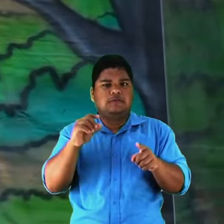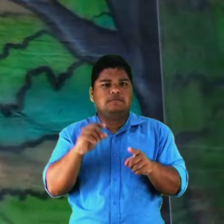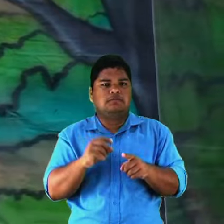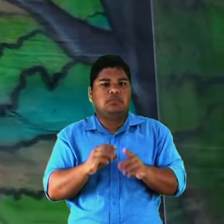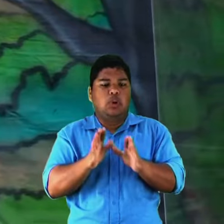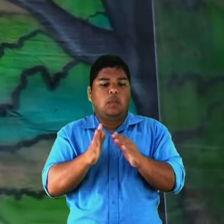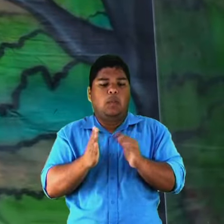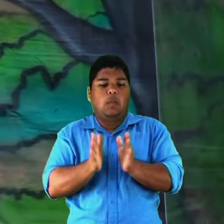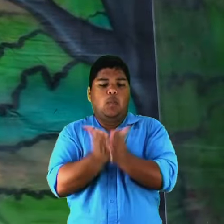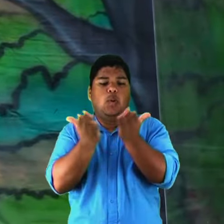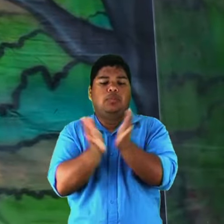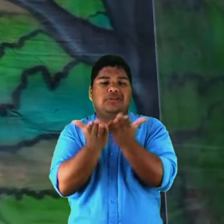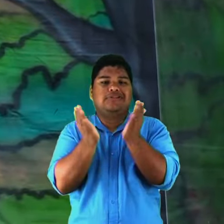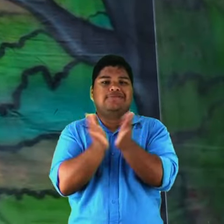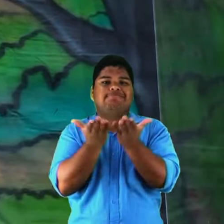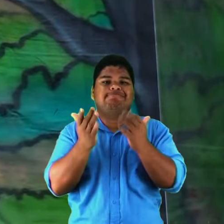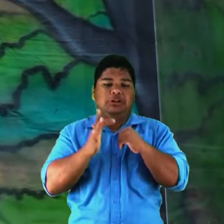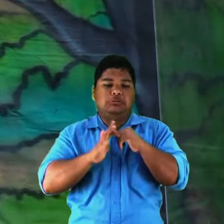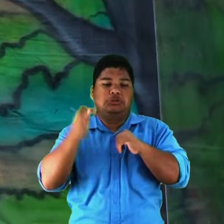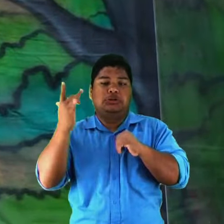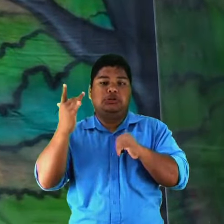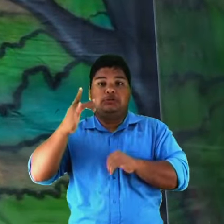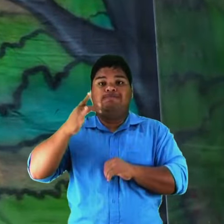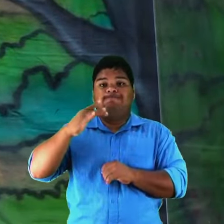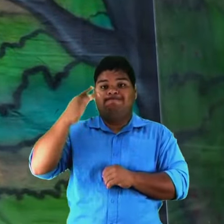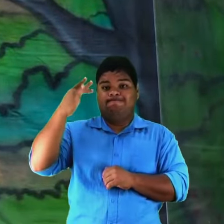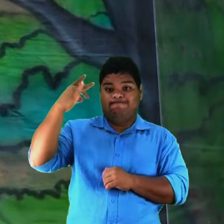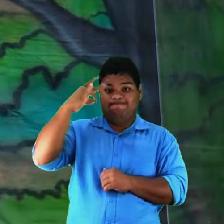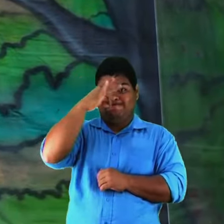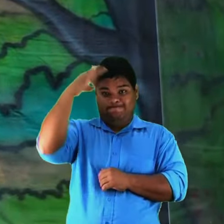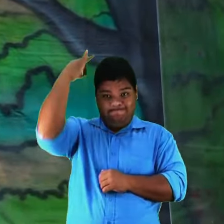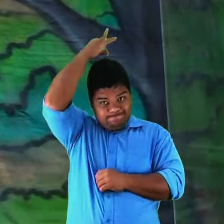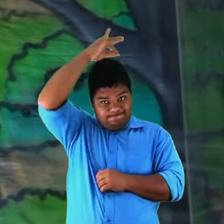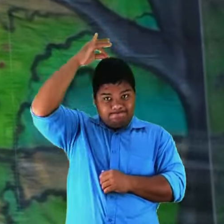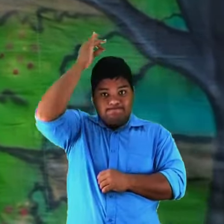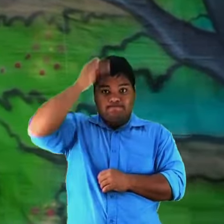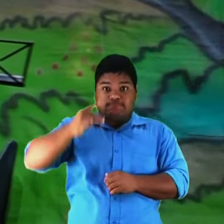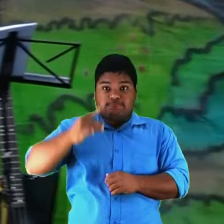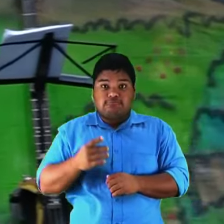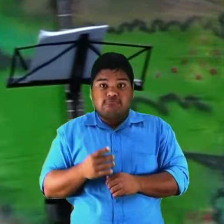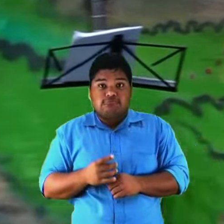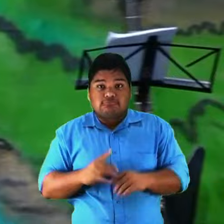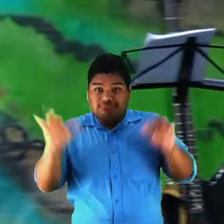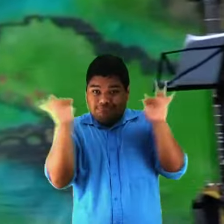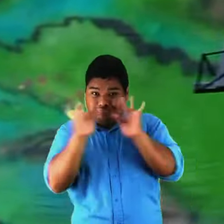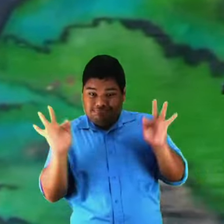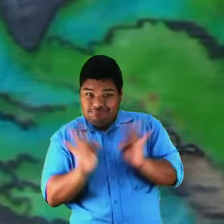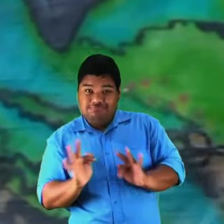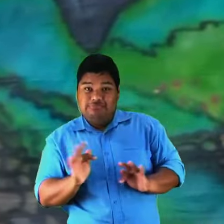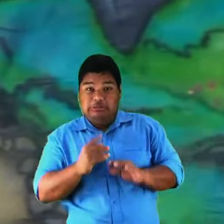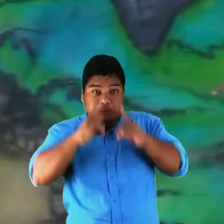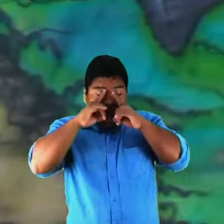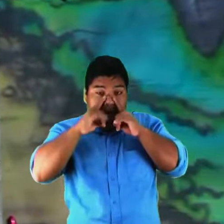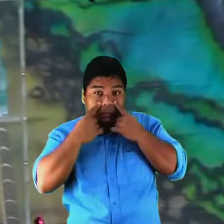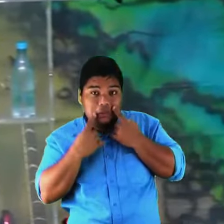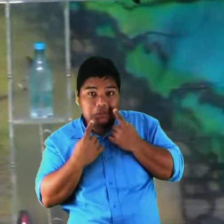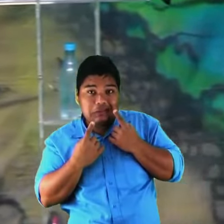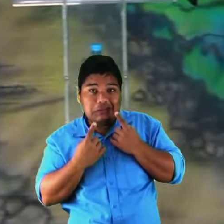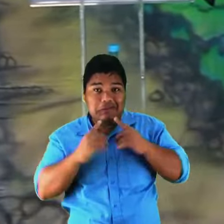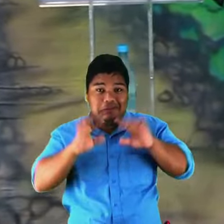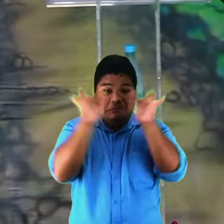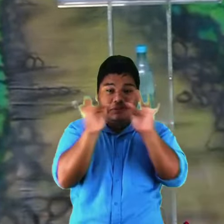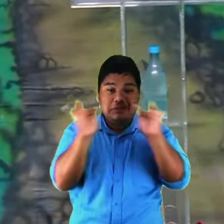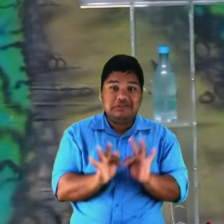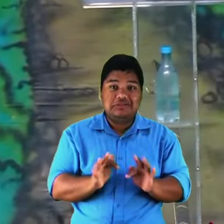espírito, virtuoso aqueles que choram, virtuosos aqueles que são mansos e